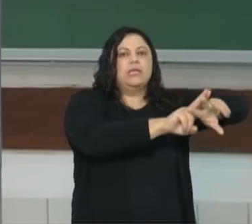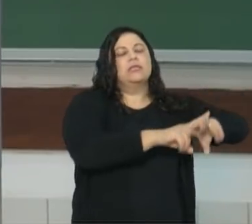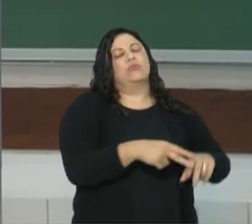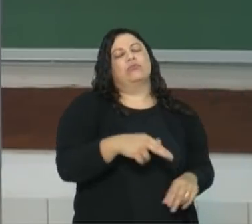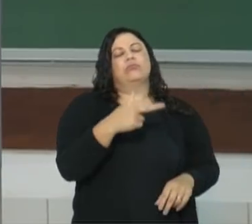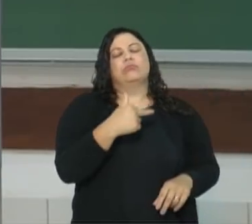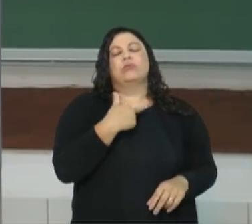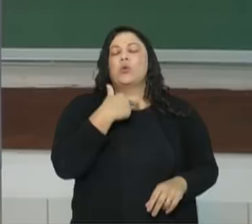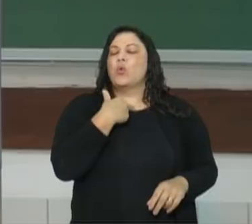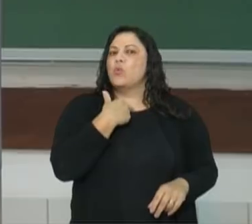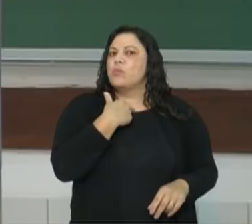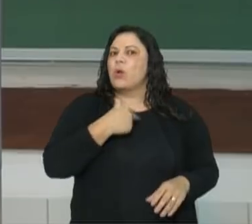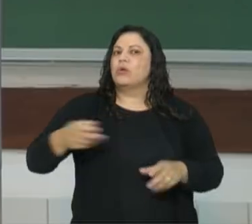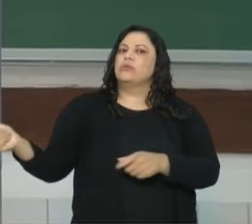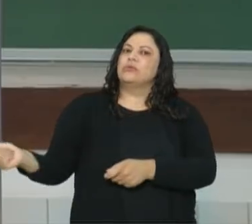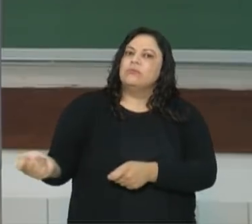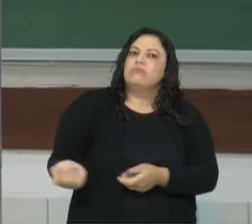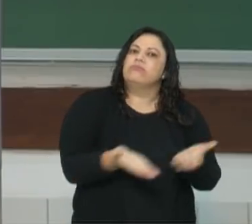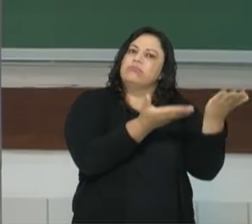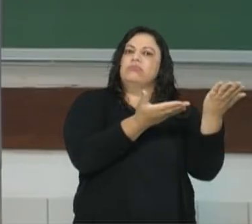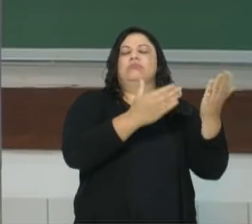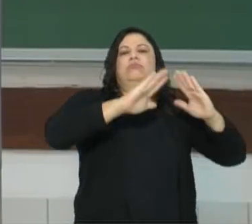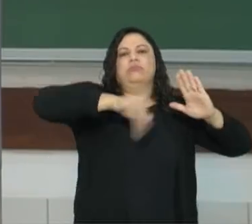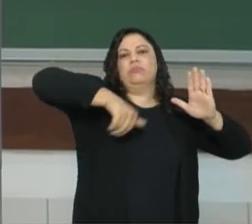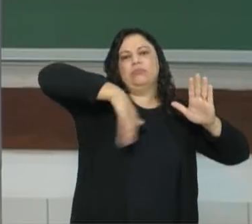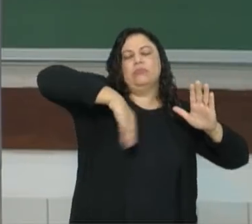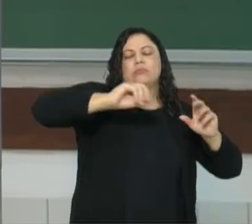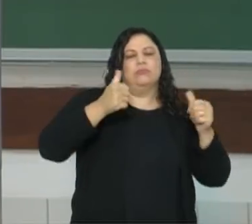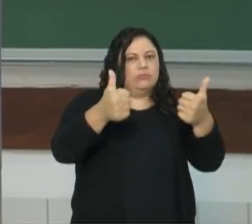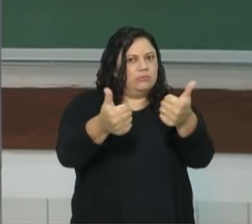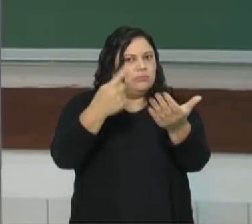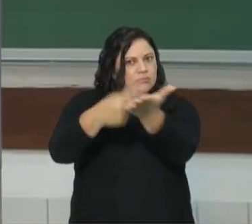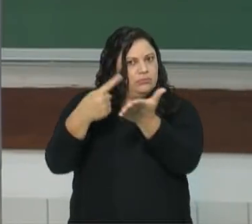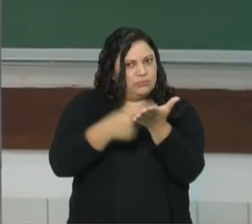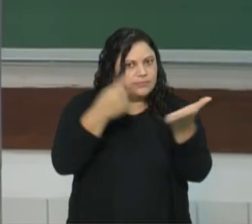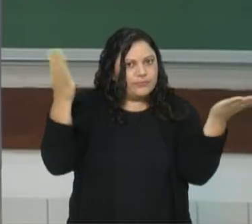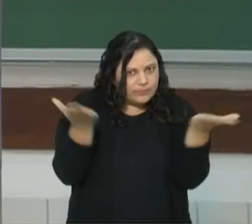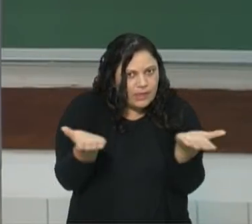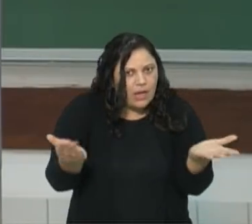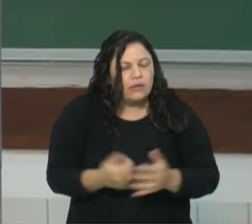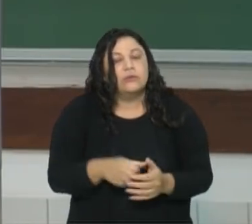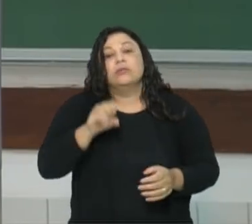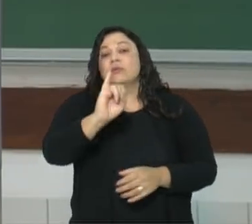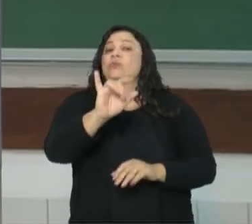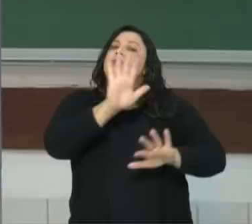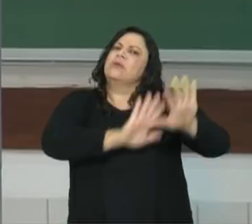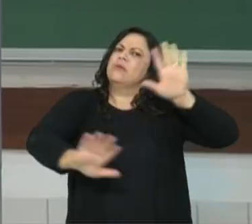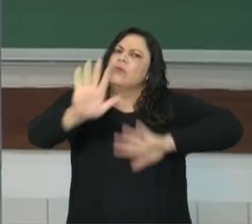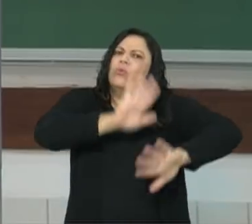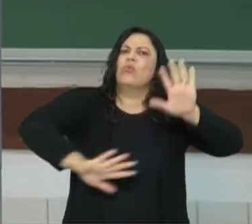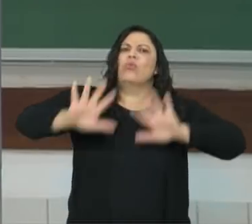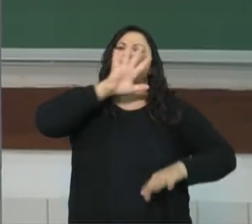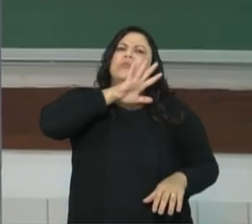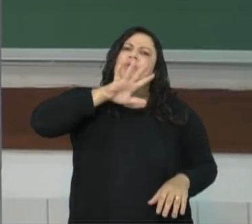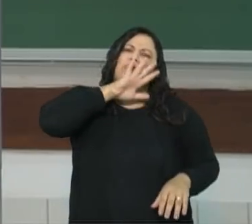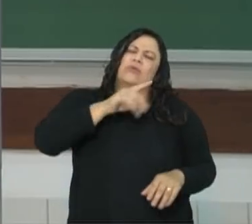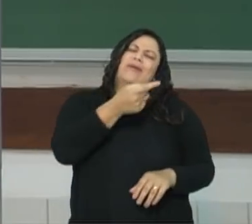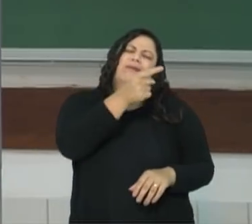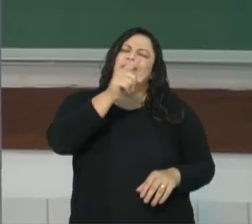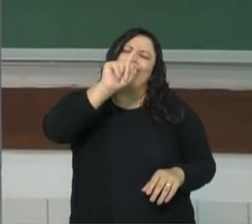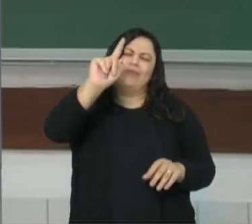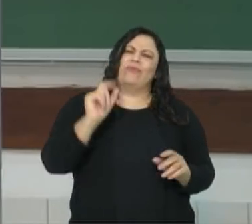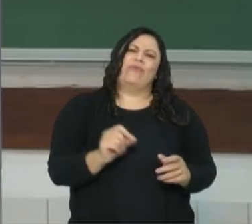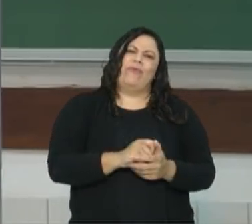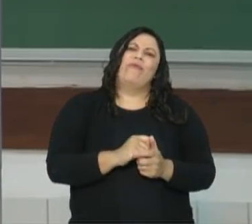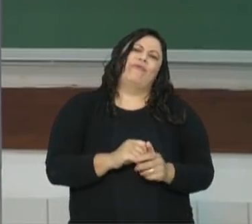esses animais para esses locais. Combinado? E é claro, se você tem todo um cuidado com o seu animalzinho, ele não vai reproduzir no momento